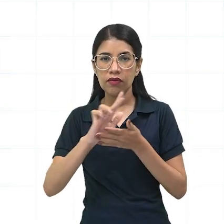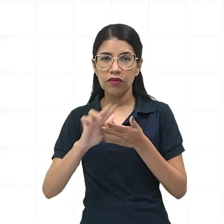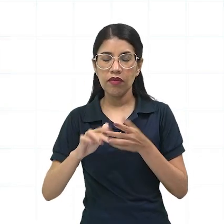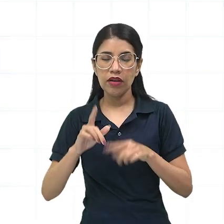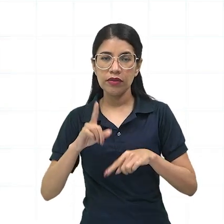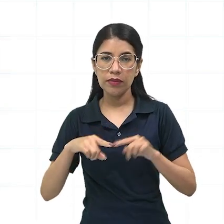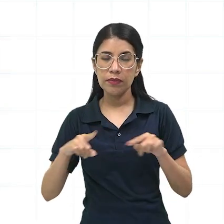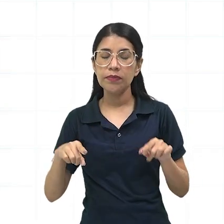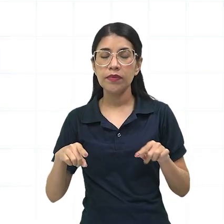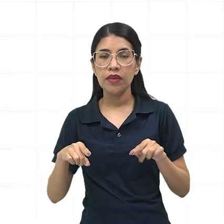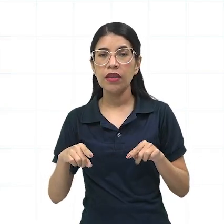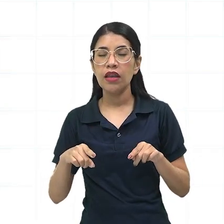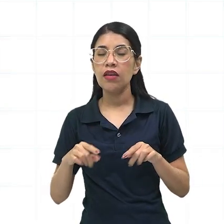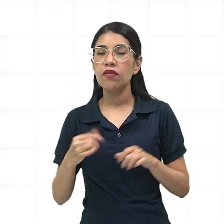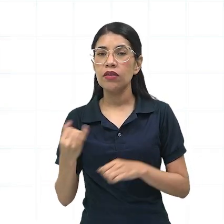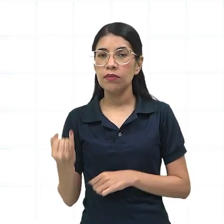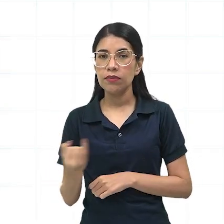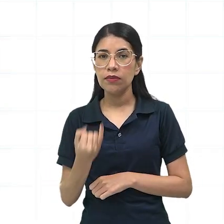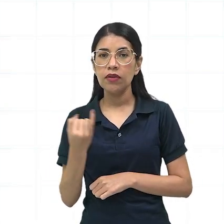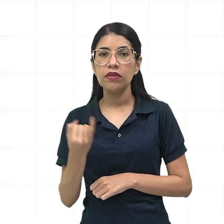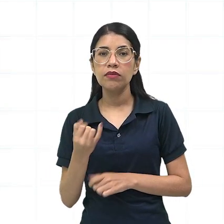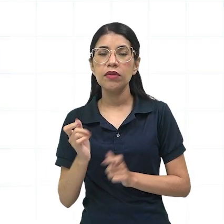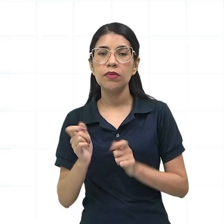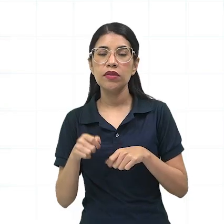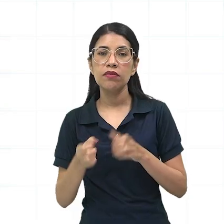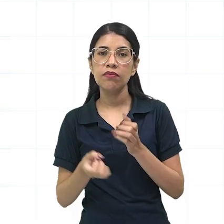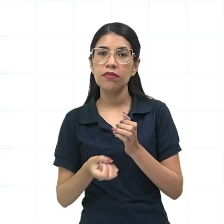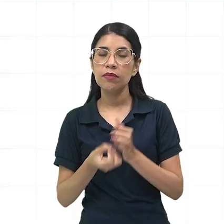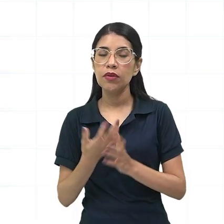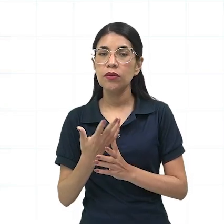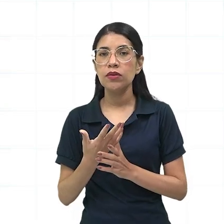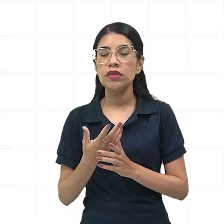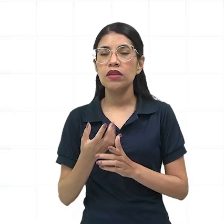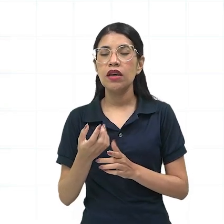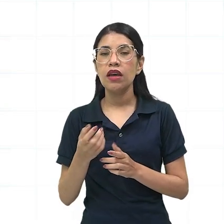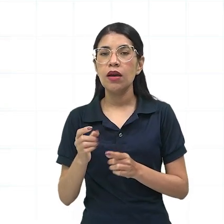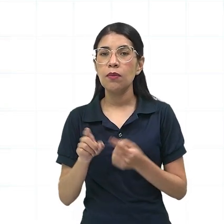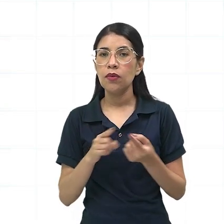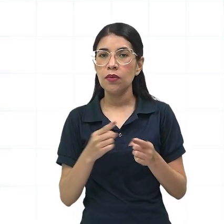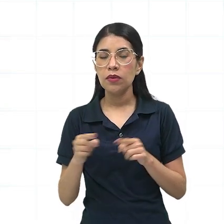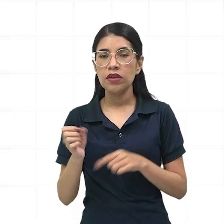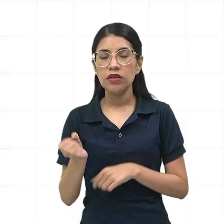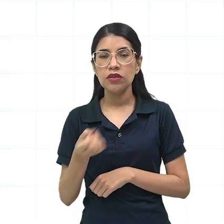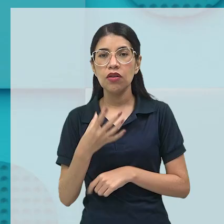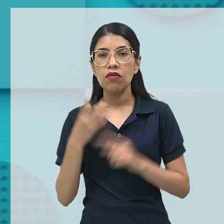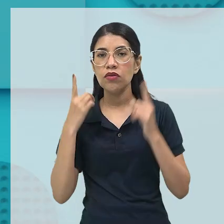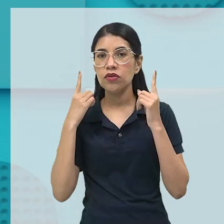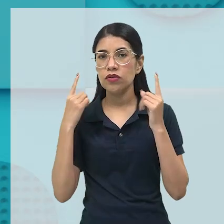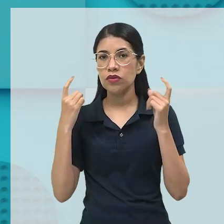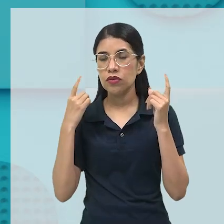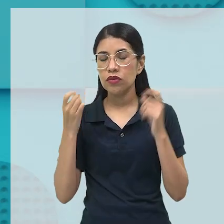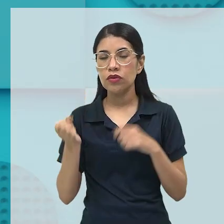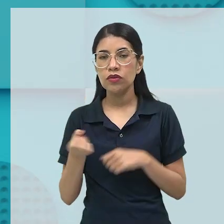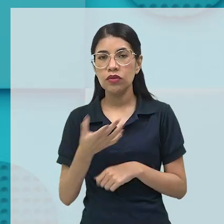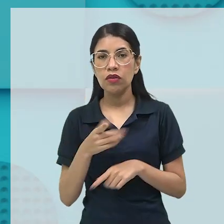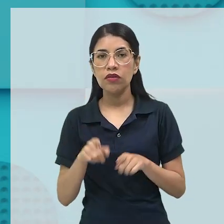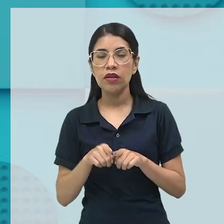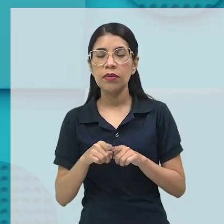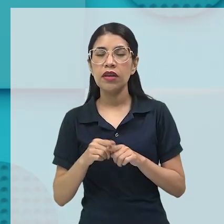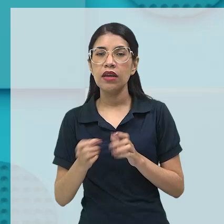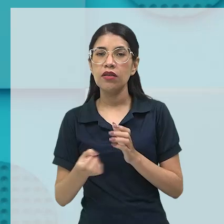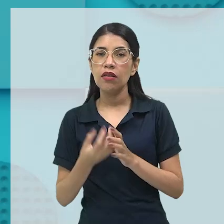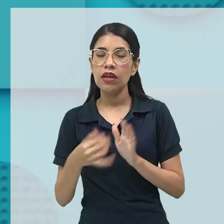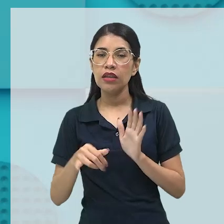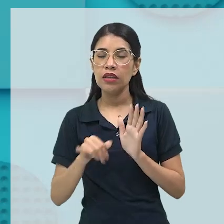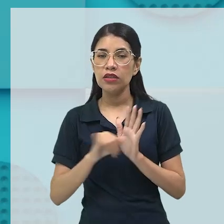reco-reco, eles foram fundamentais para a criação de novas sonoridades, de novos elementos da nossa